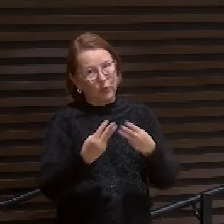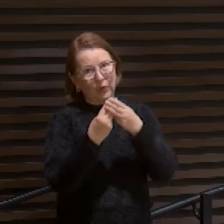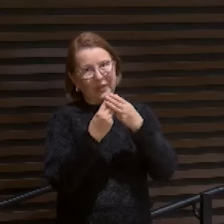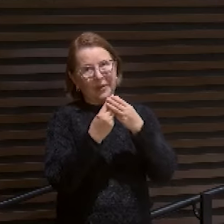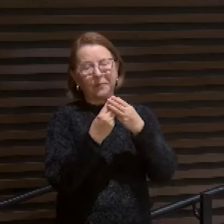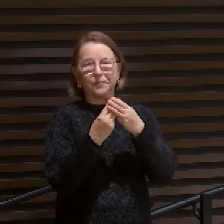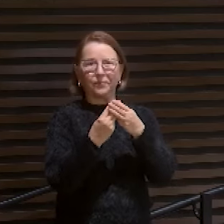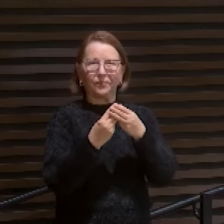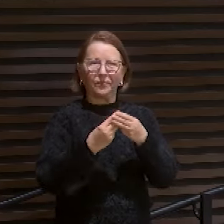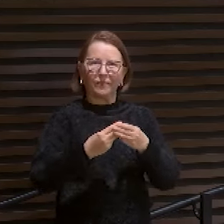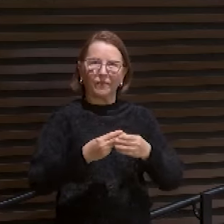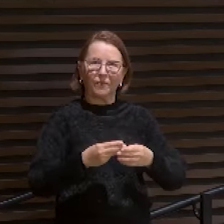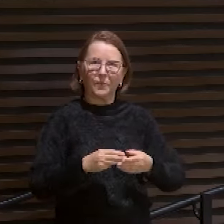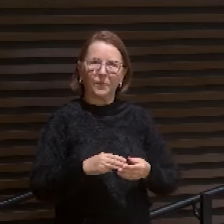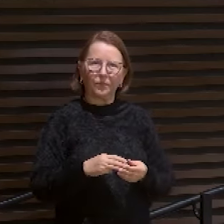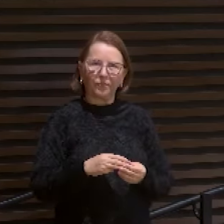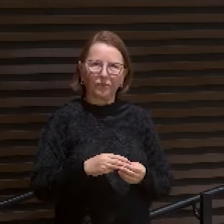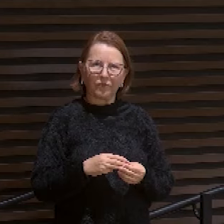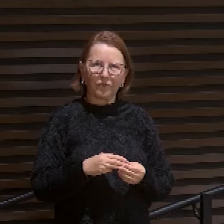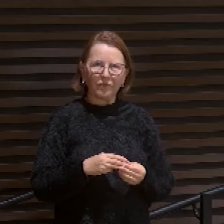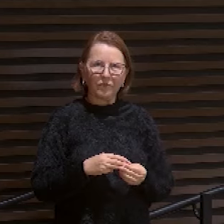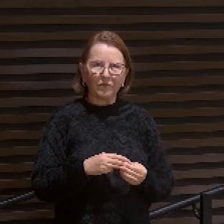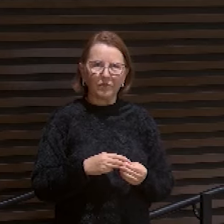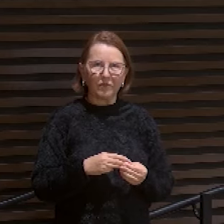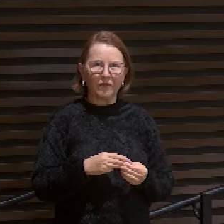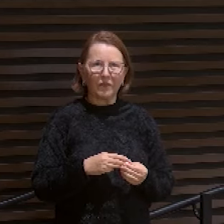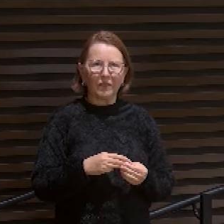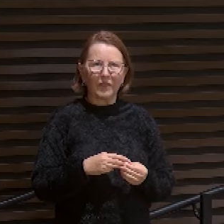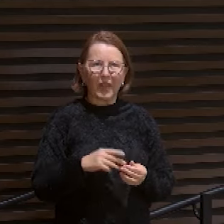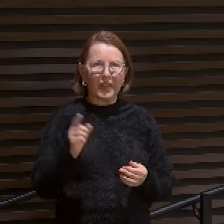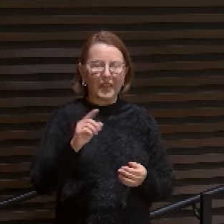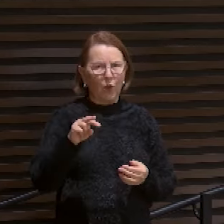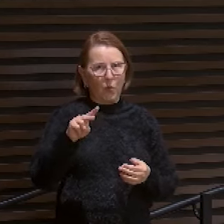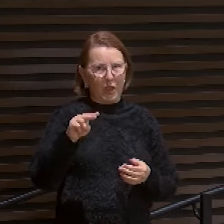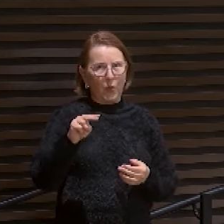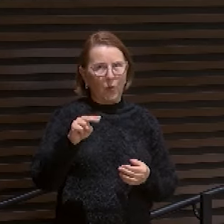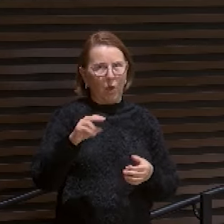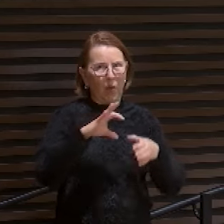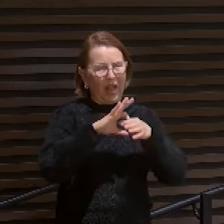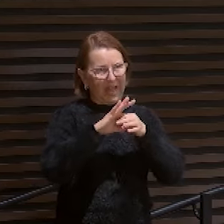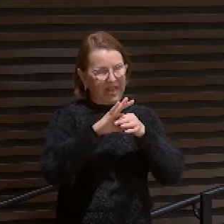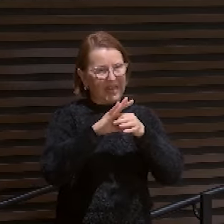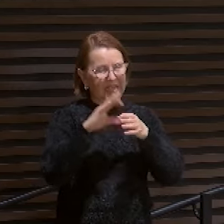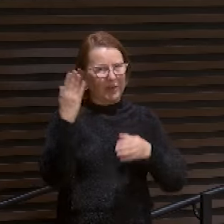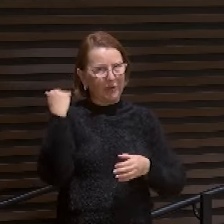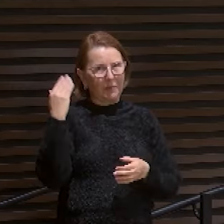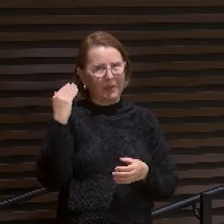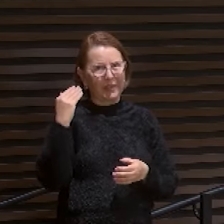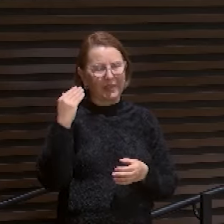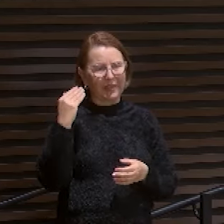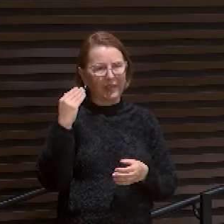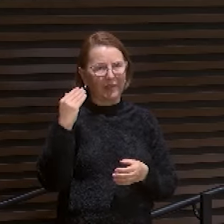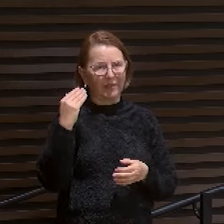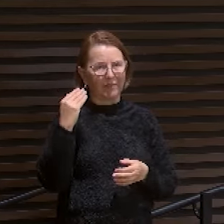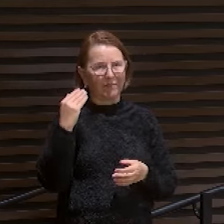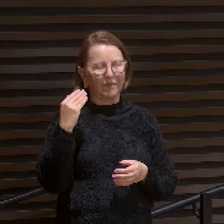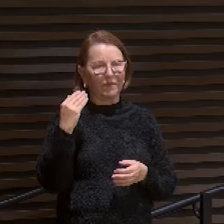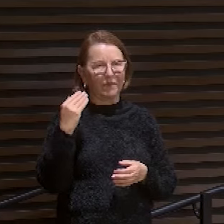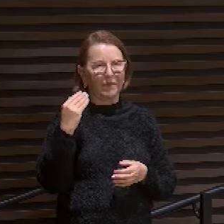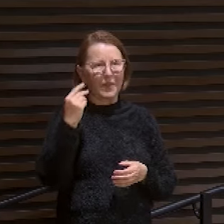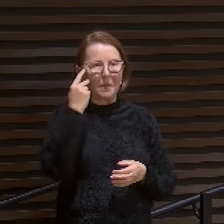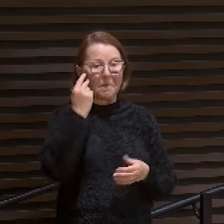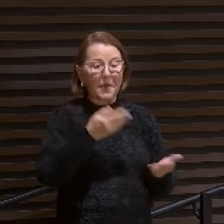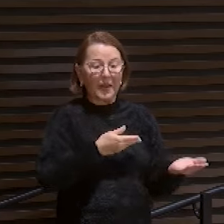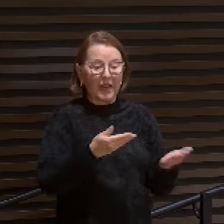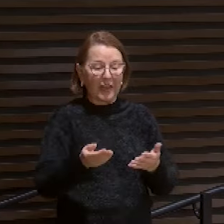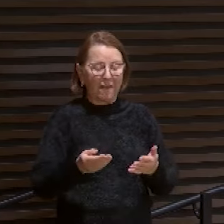em que os tomei pela mão para os conduzir até fora da terra do Egito,